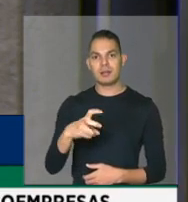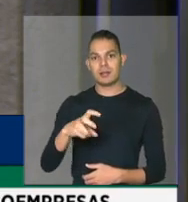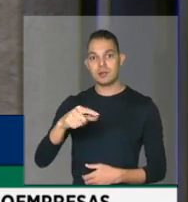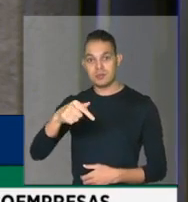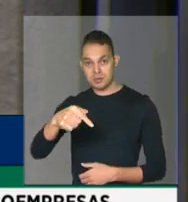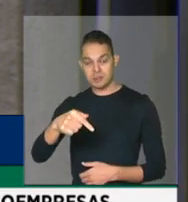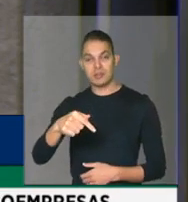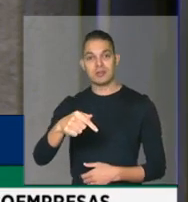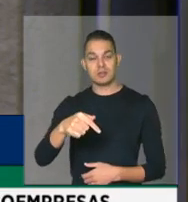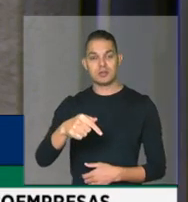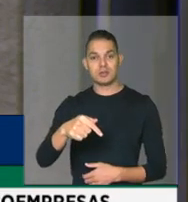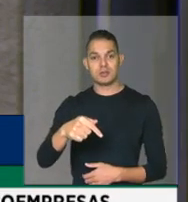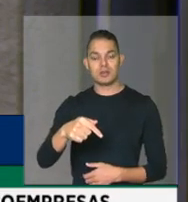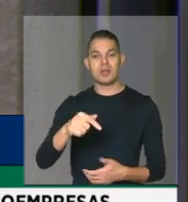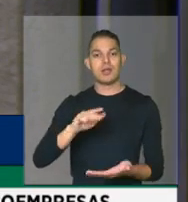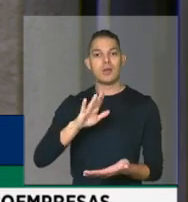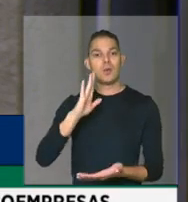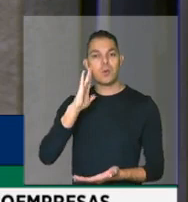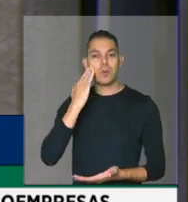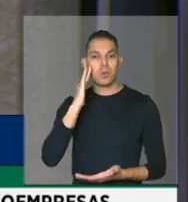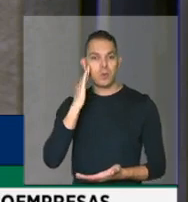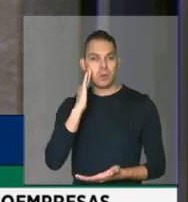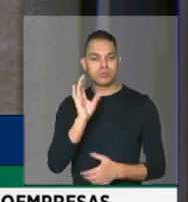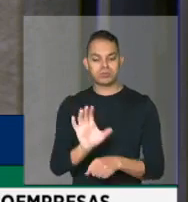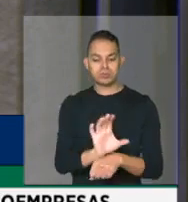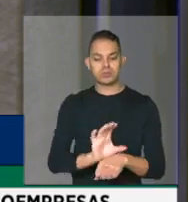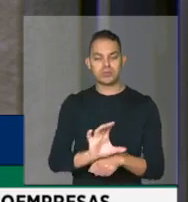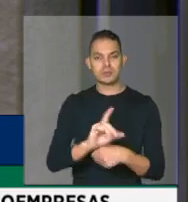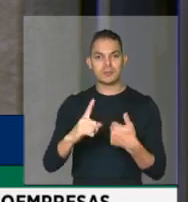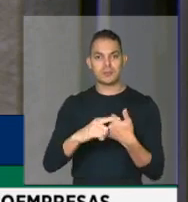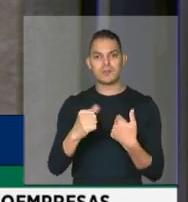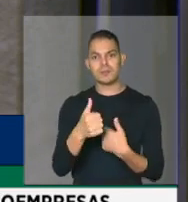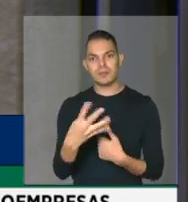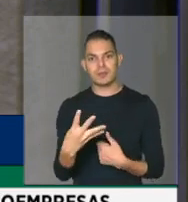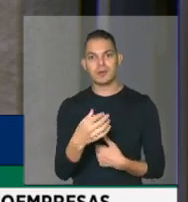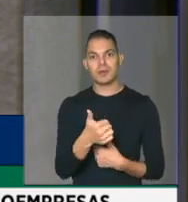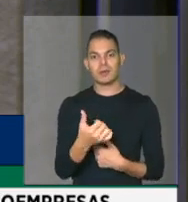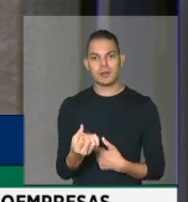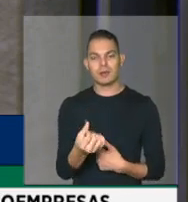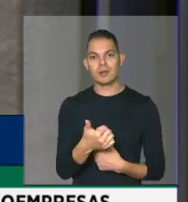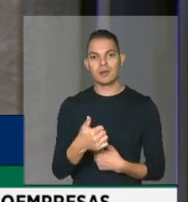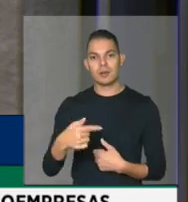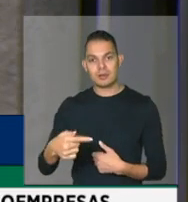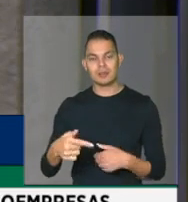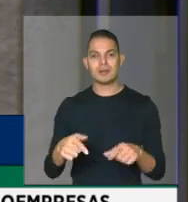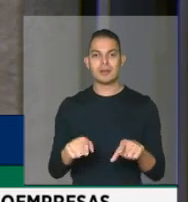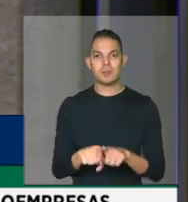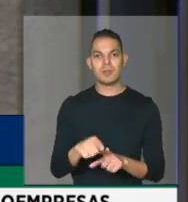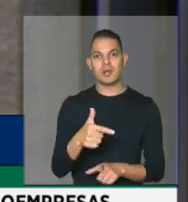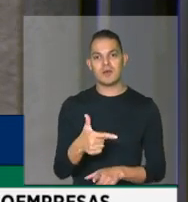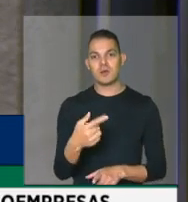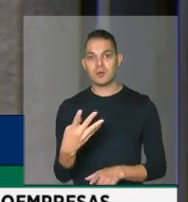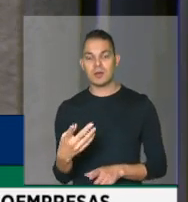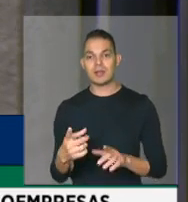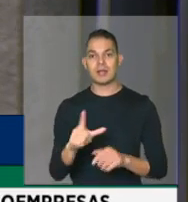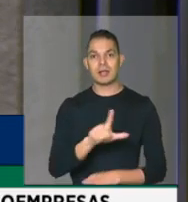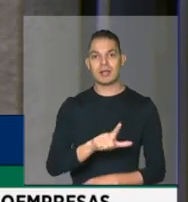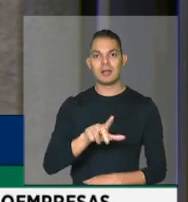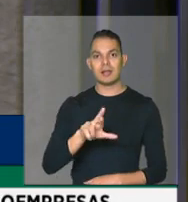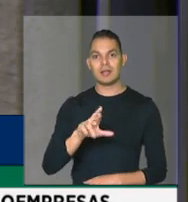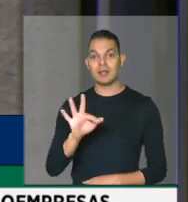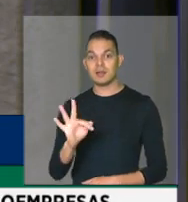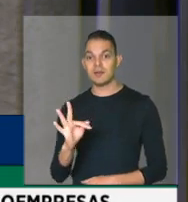conferiu interpretação conforme a Constituição aos artigos 14, 16, 17 e 24 da Lei de